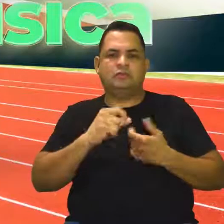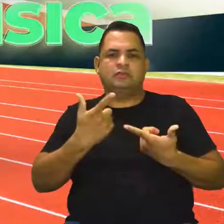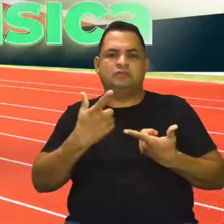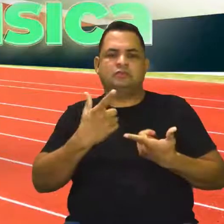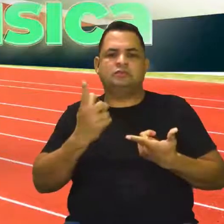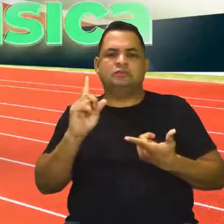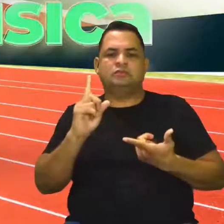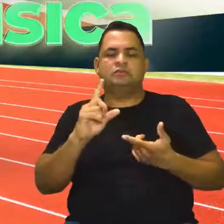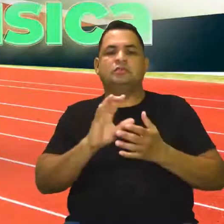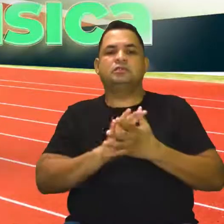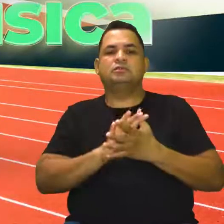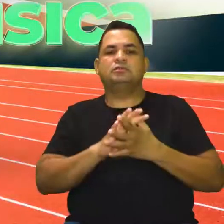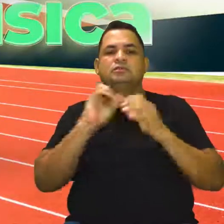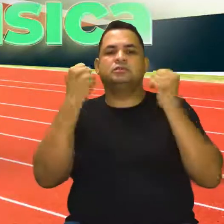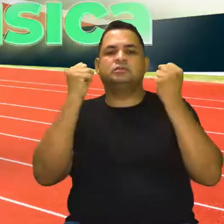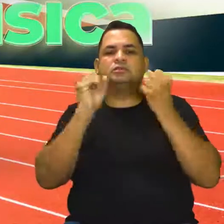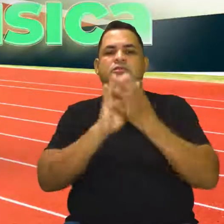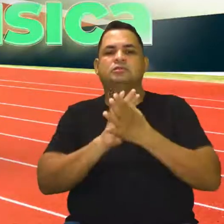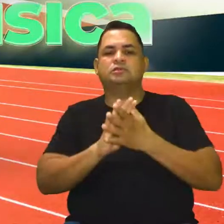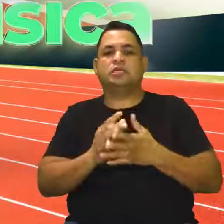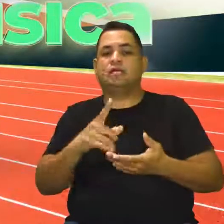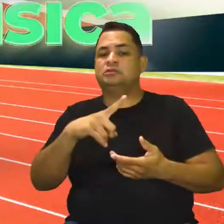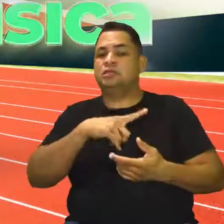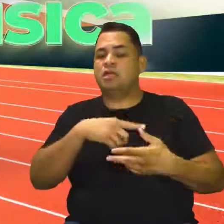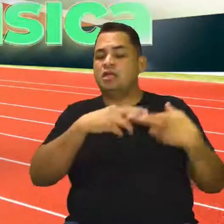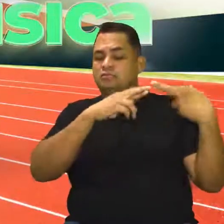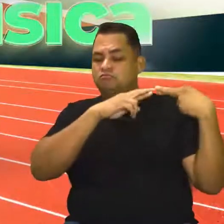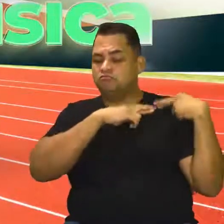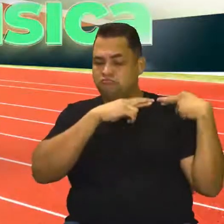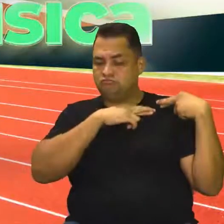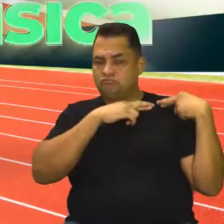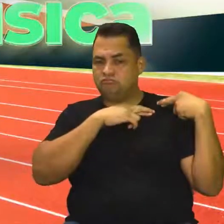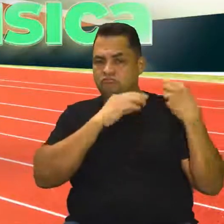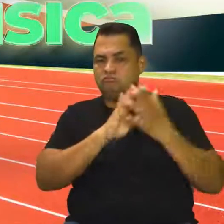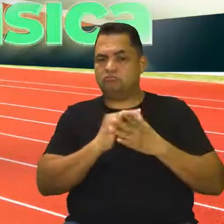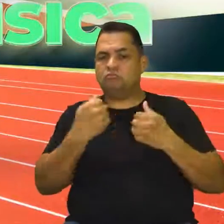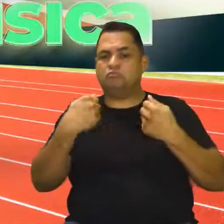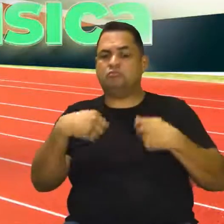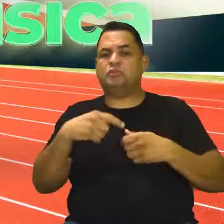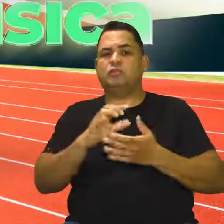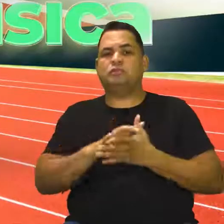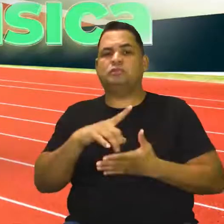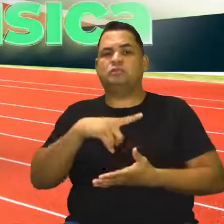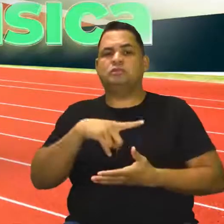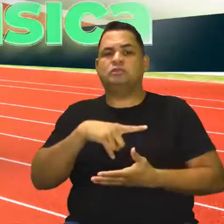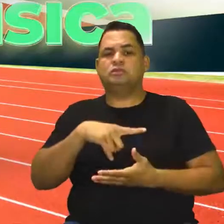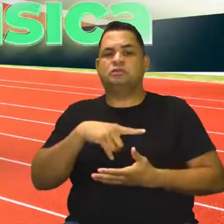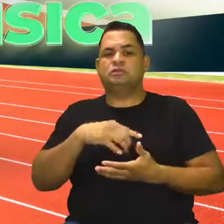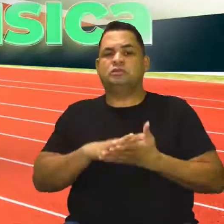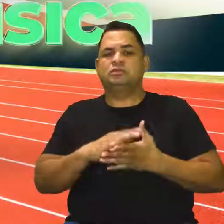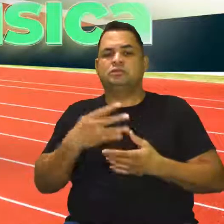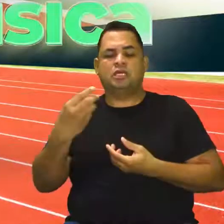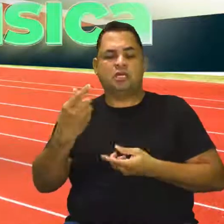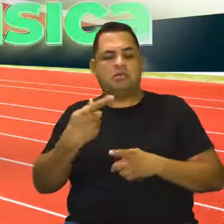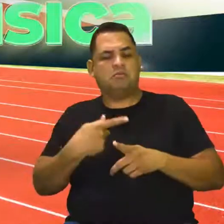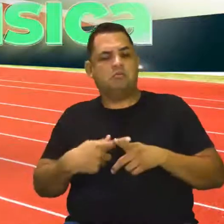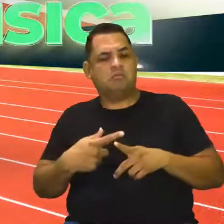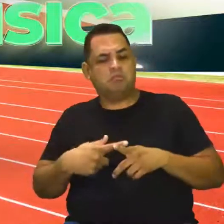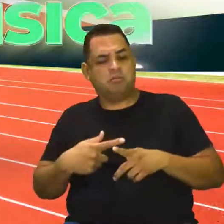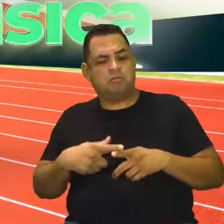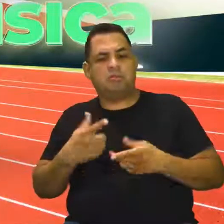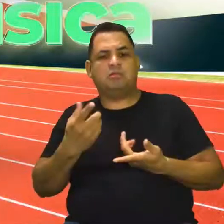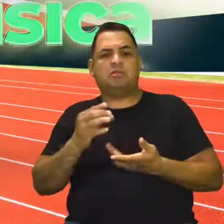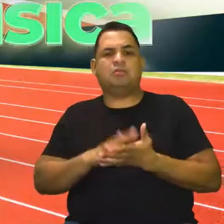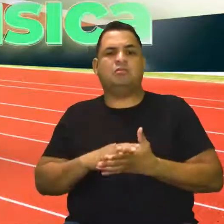física, você está assumindo a responsabilidade de que pode comprometer a sua saúde física, mental e